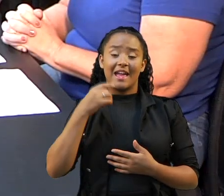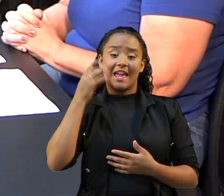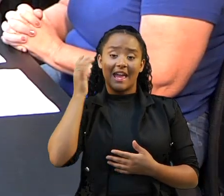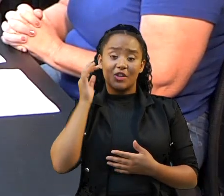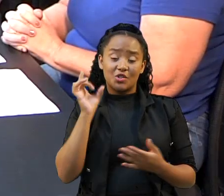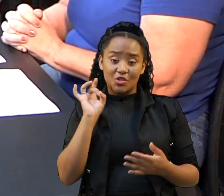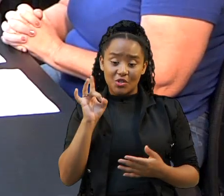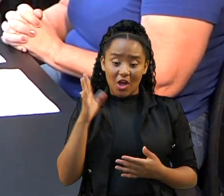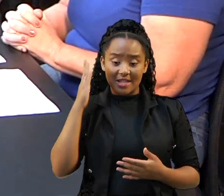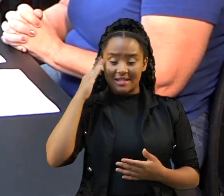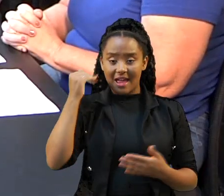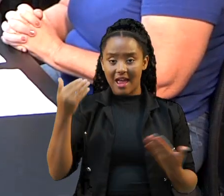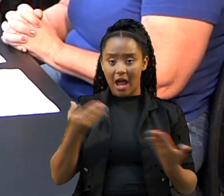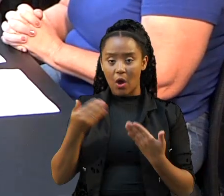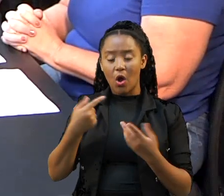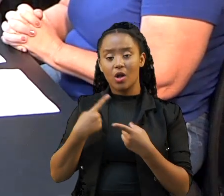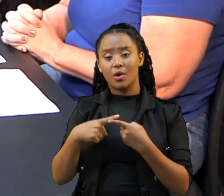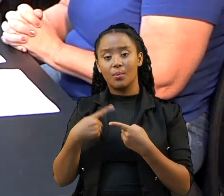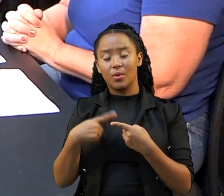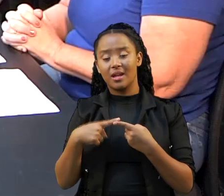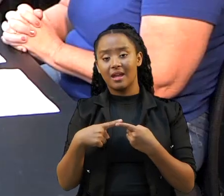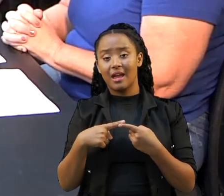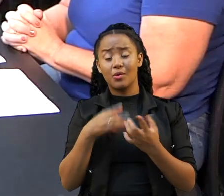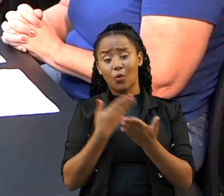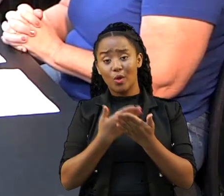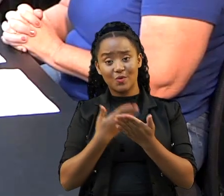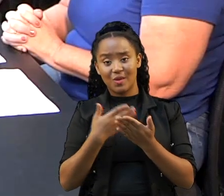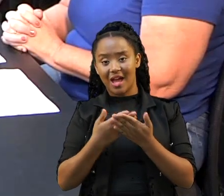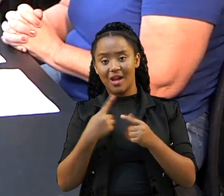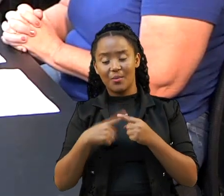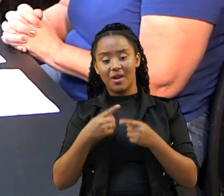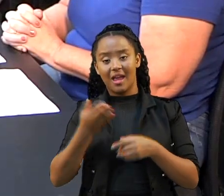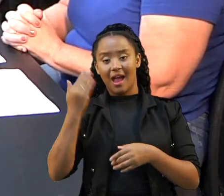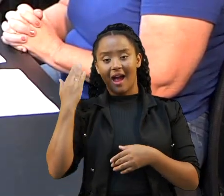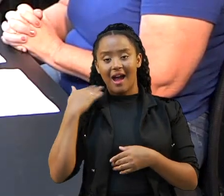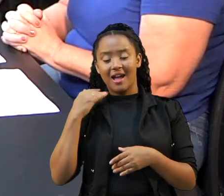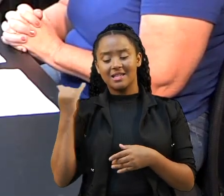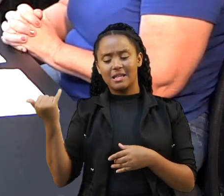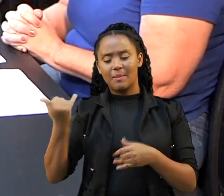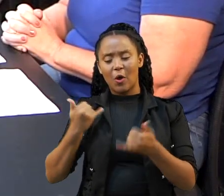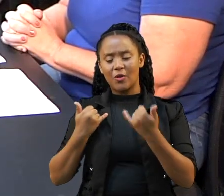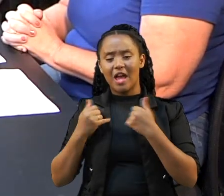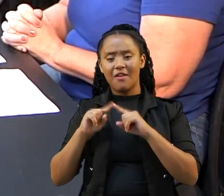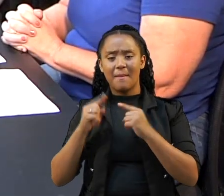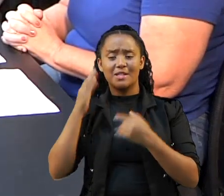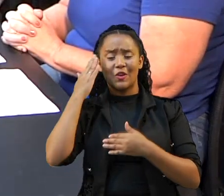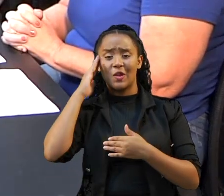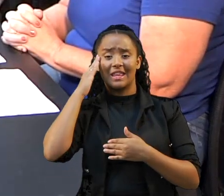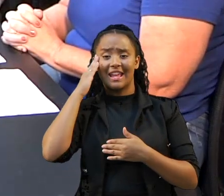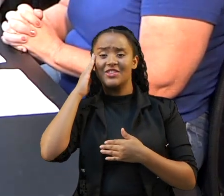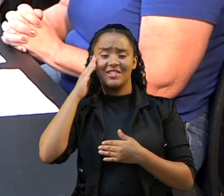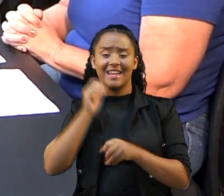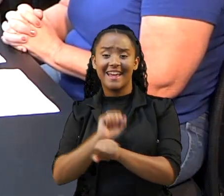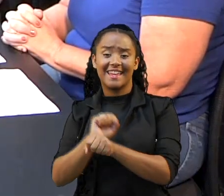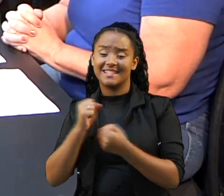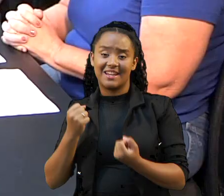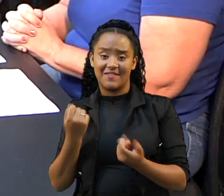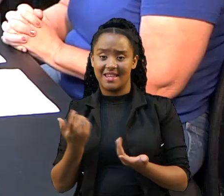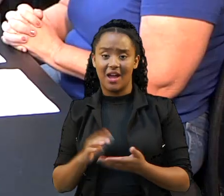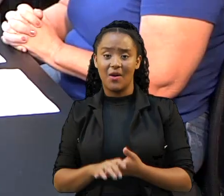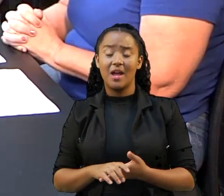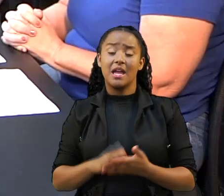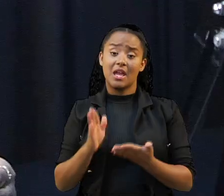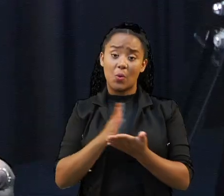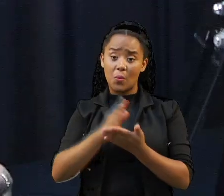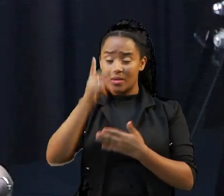consegui identificar. Antes ela me contava, eu não entendia muito bem o que era. E elas também não se reconhecem, não reconhecem